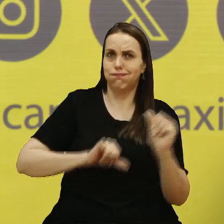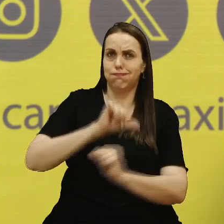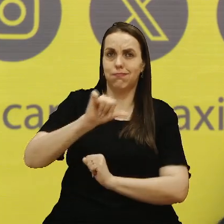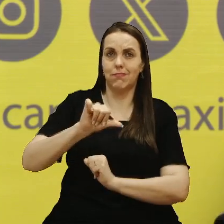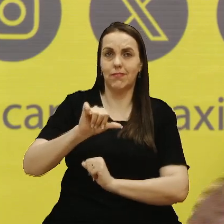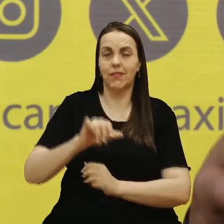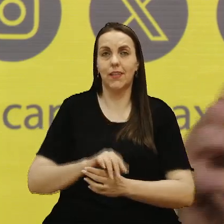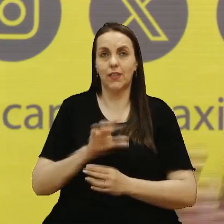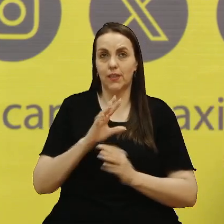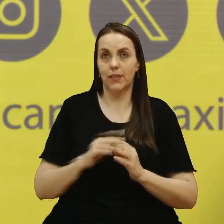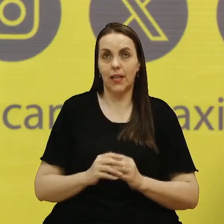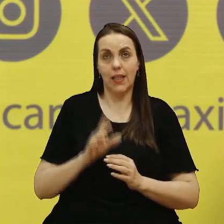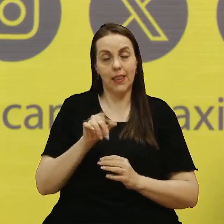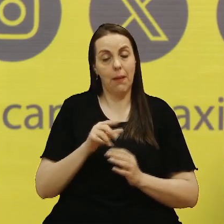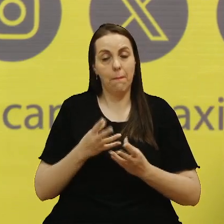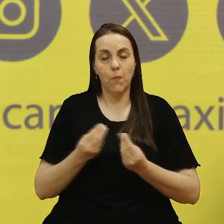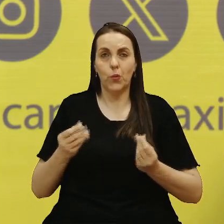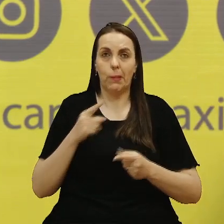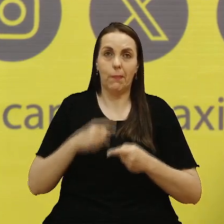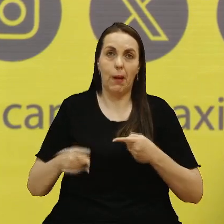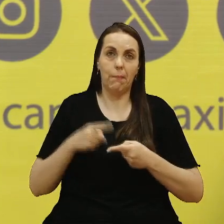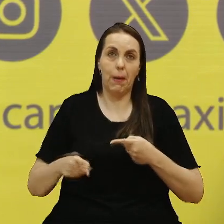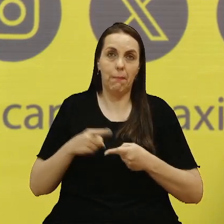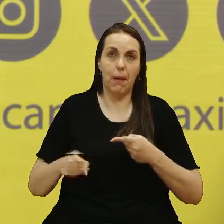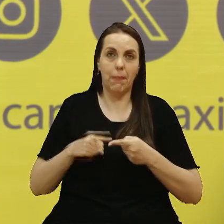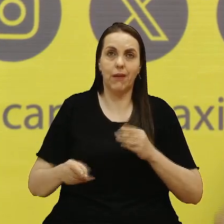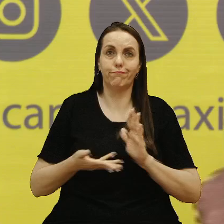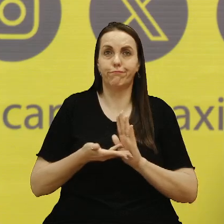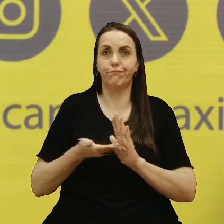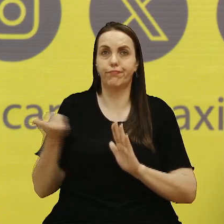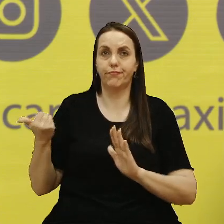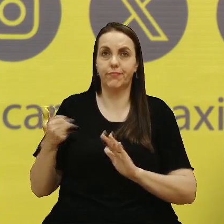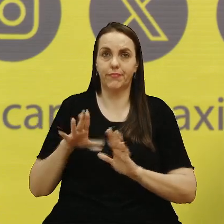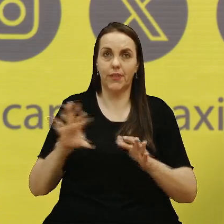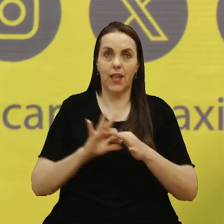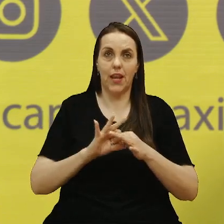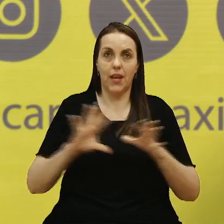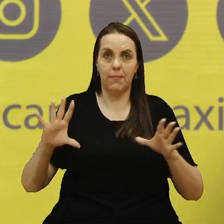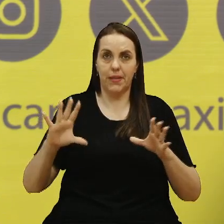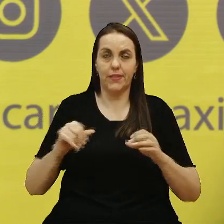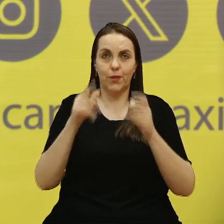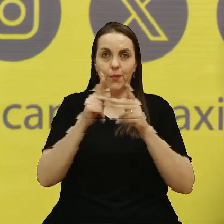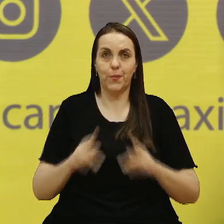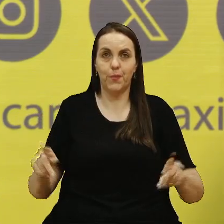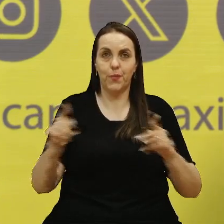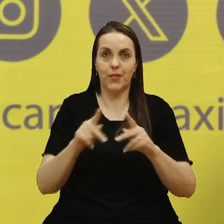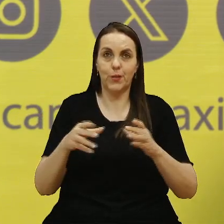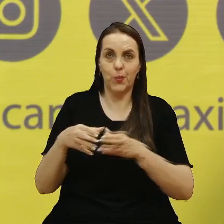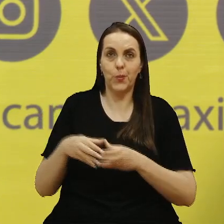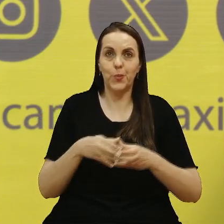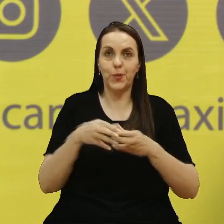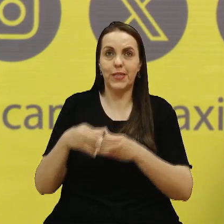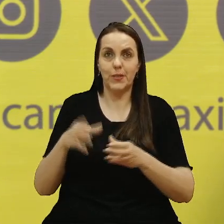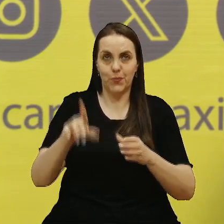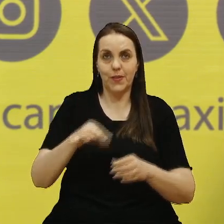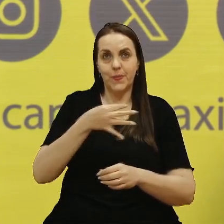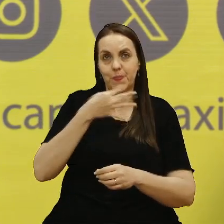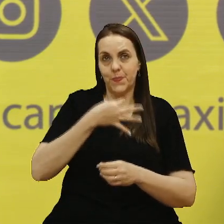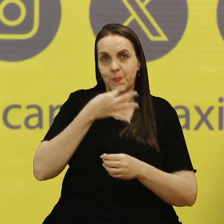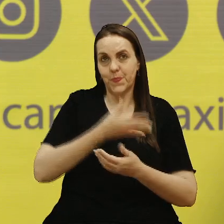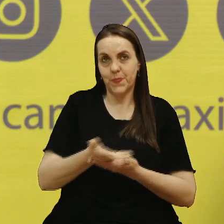acontecer no meio de tanta proibição. Nós teremos, então, toda essa liberação para o nosso povo, para o turismo da nossa cidade e